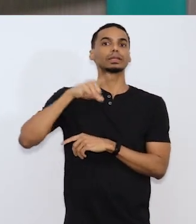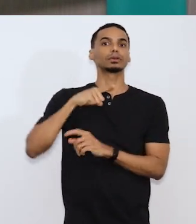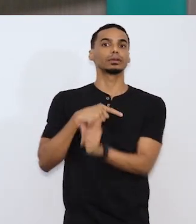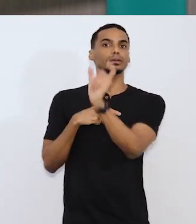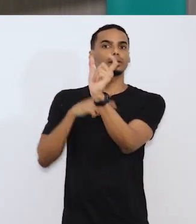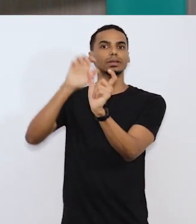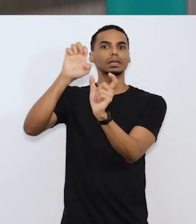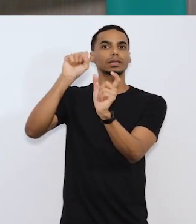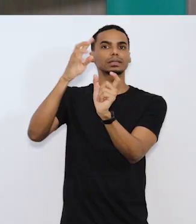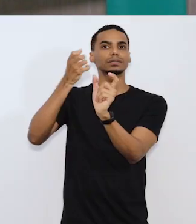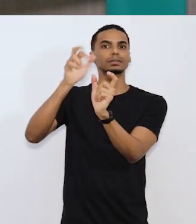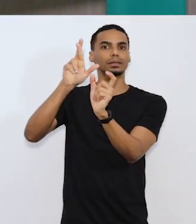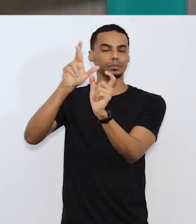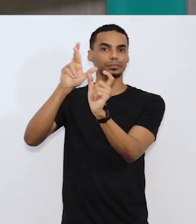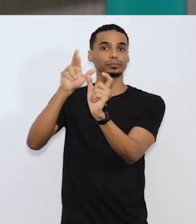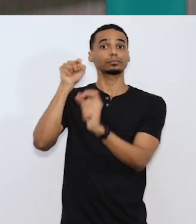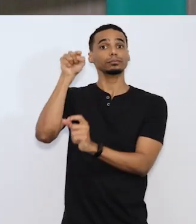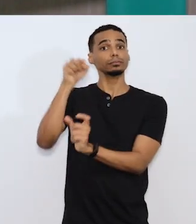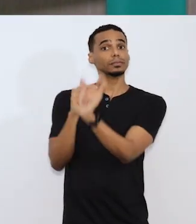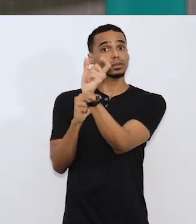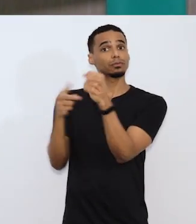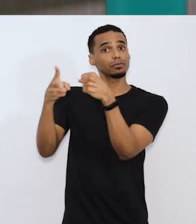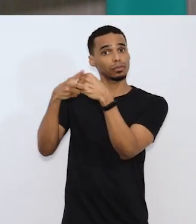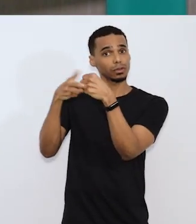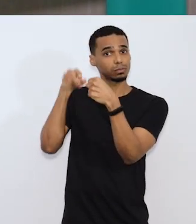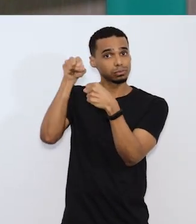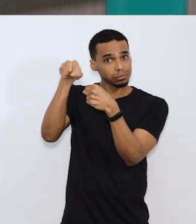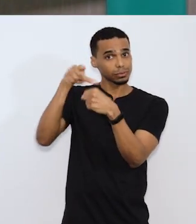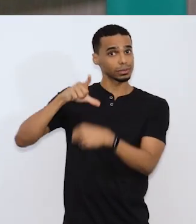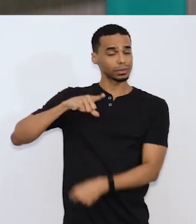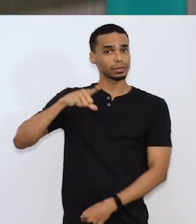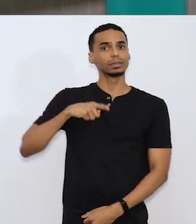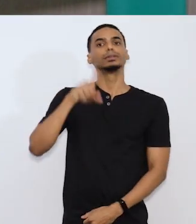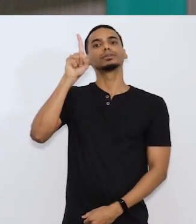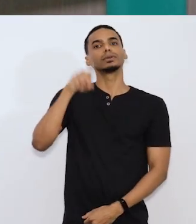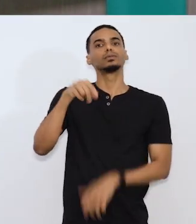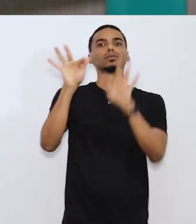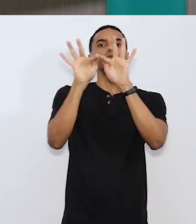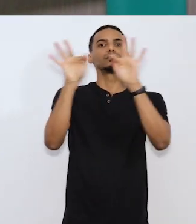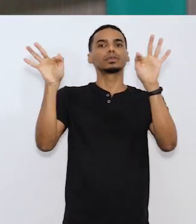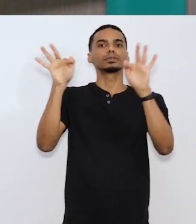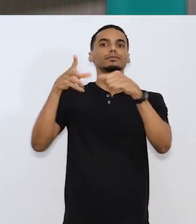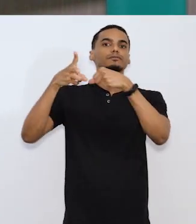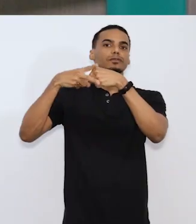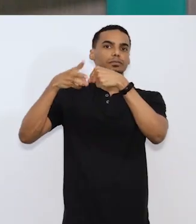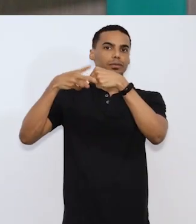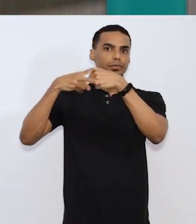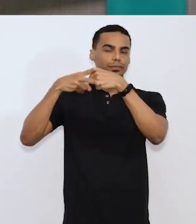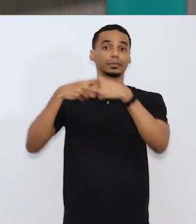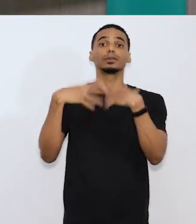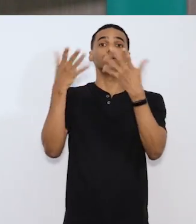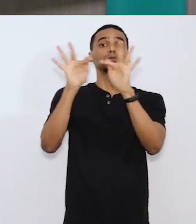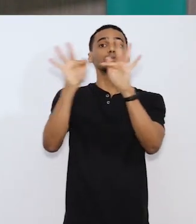do verbo estar. E se eu tenho a presença de verbo, eu passo a ter uma frase verbal.